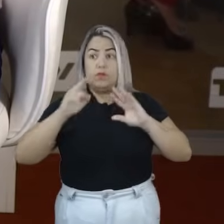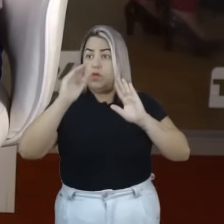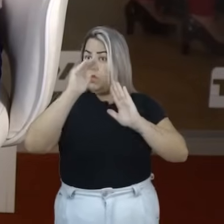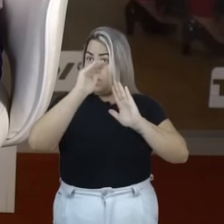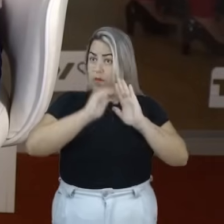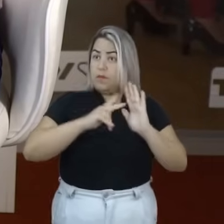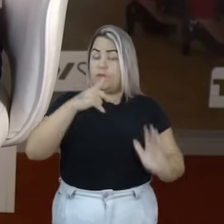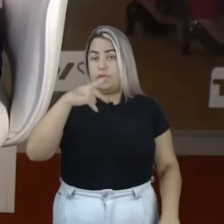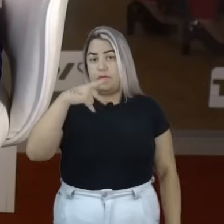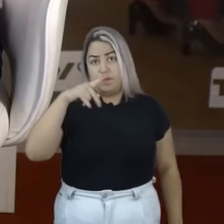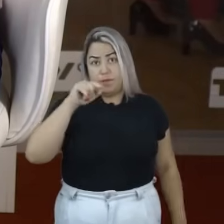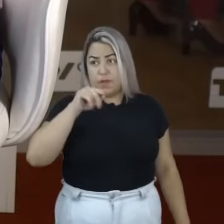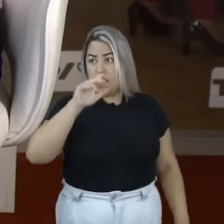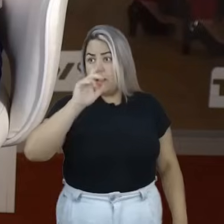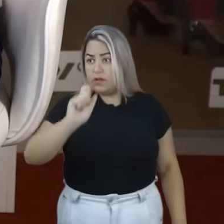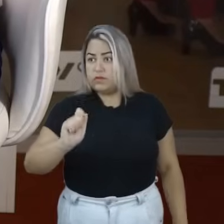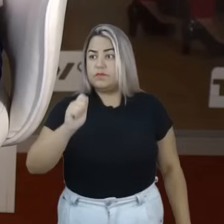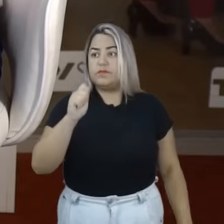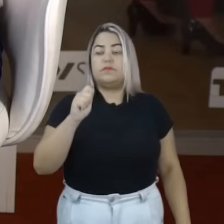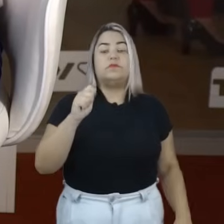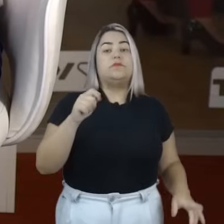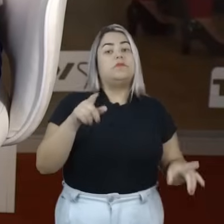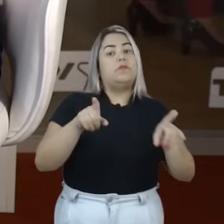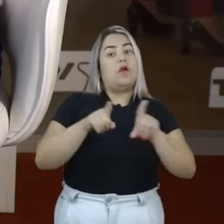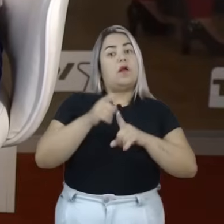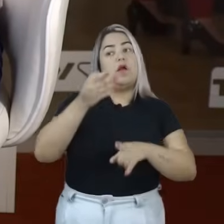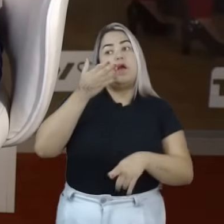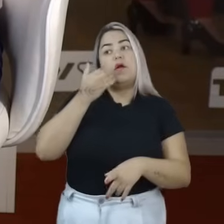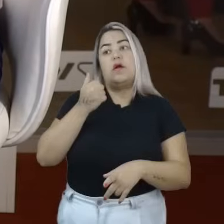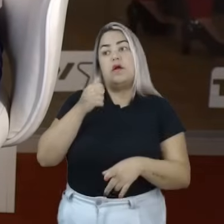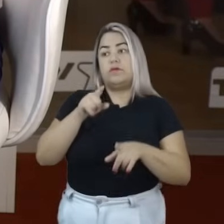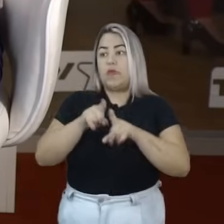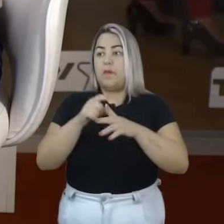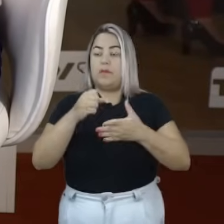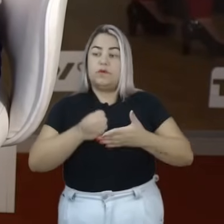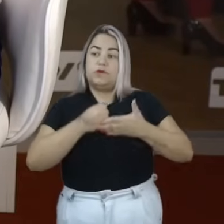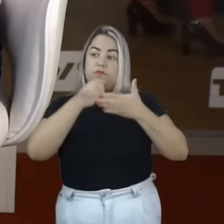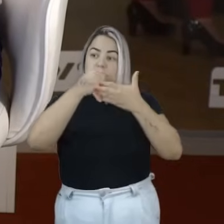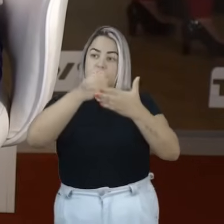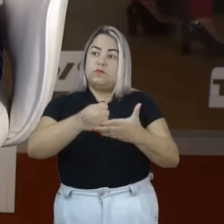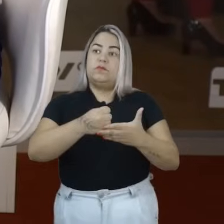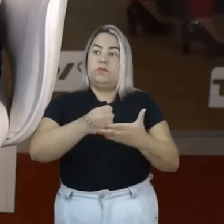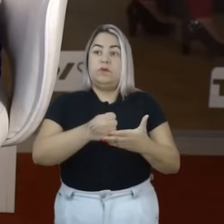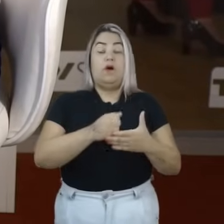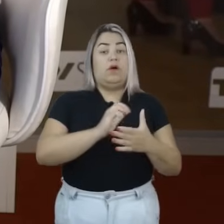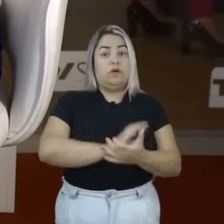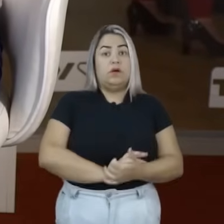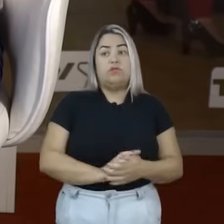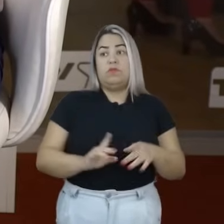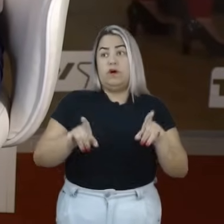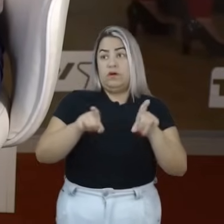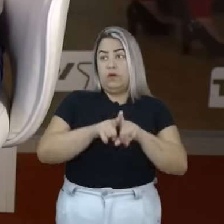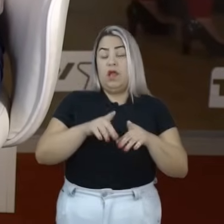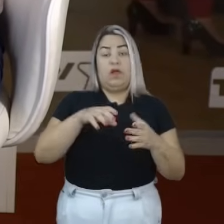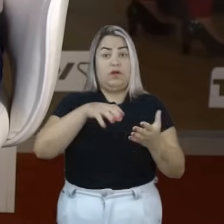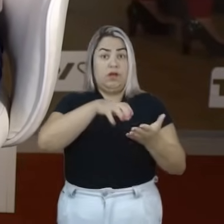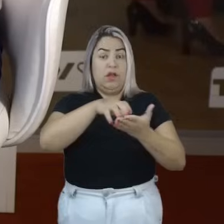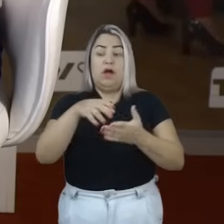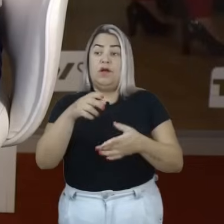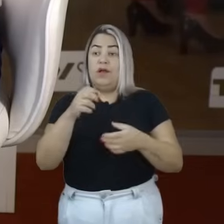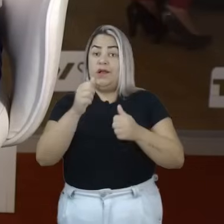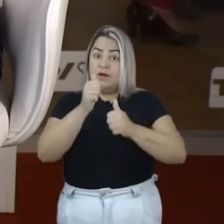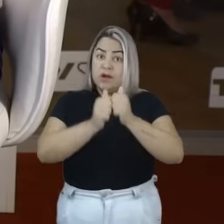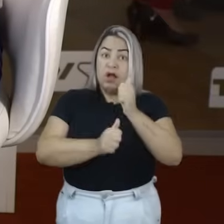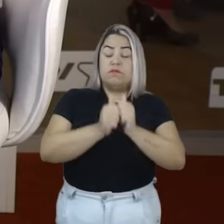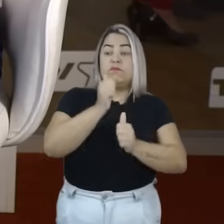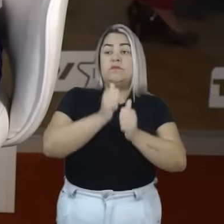o PA, o Programa de Aquisição de Alimentos, de um lado apoia o produtor. Ali a produtora que produz horta, o produtor de arroz, o